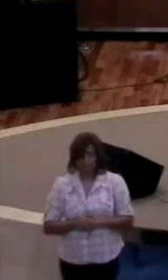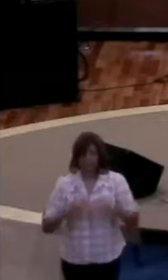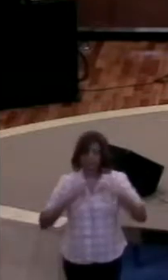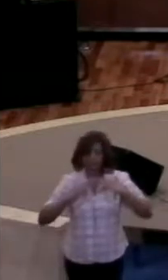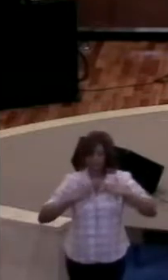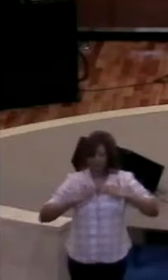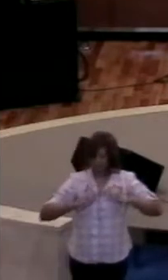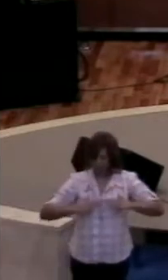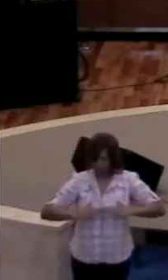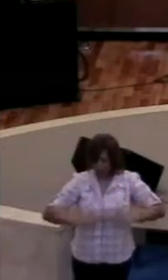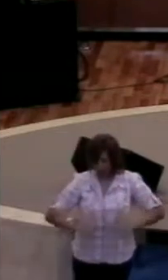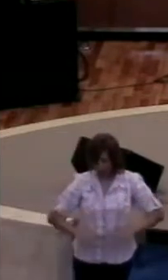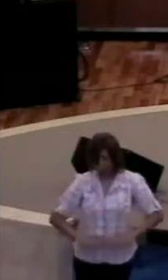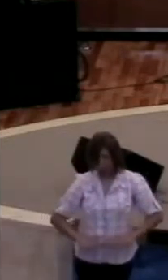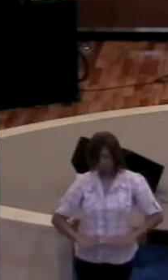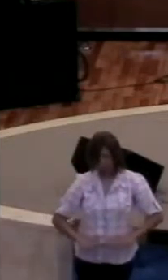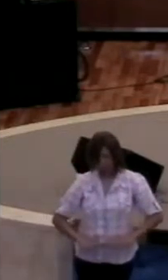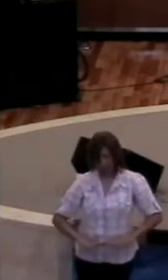calma,